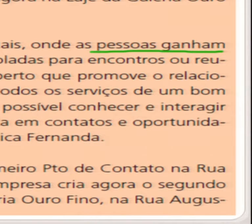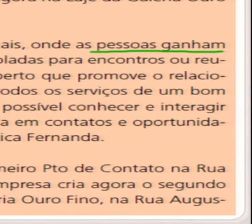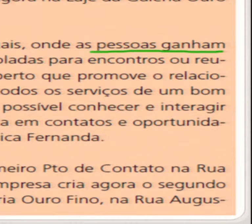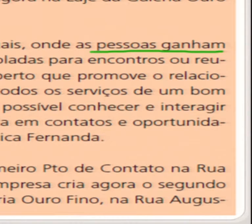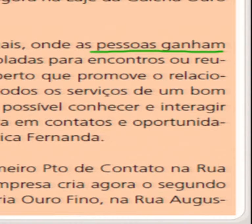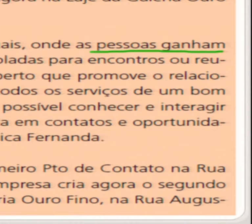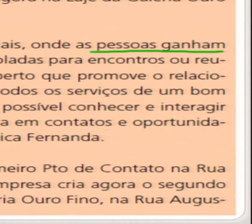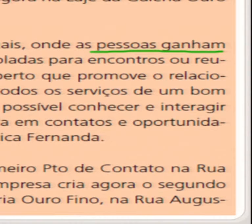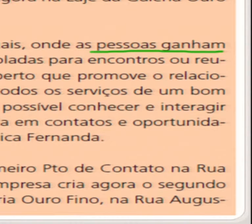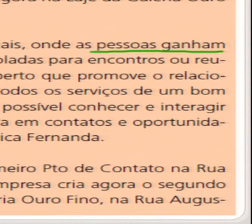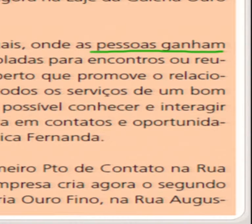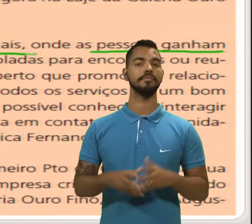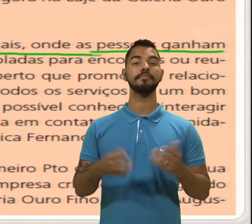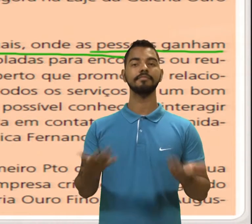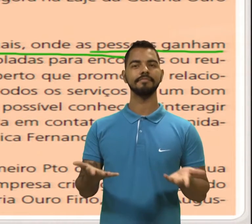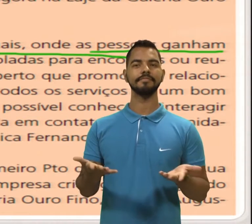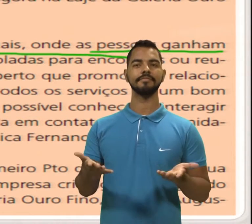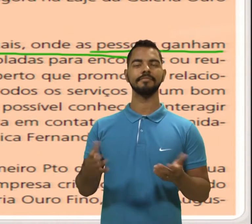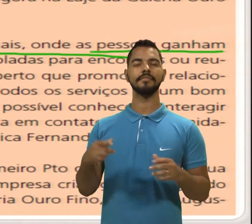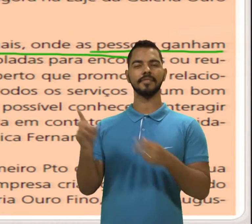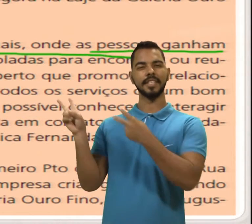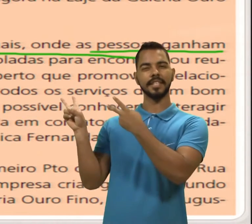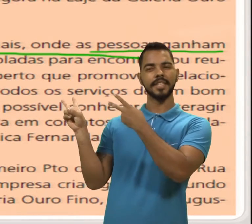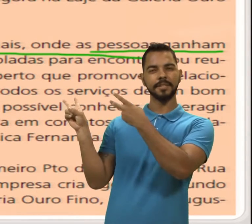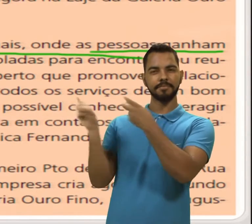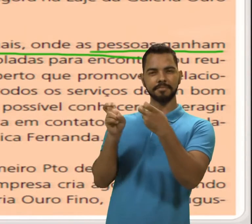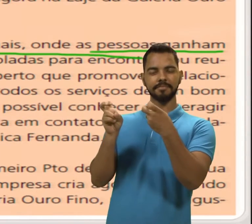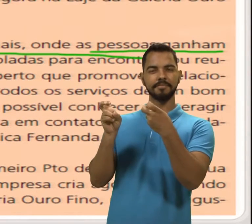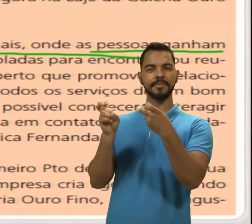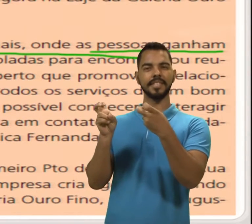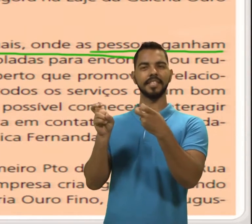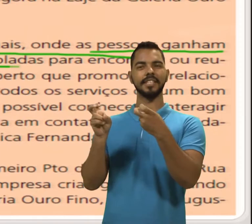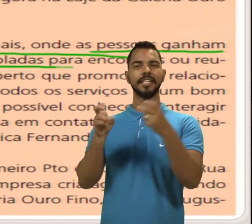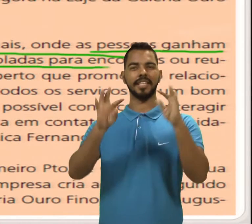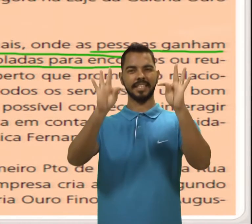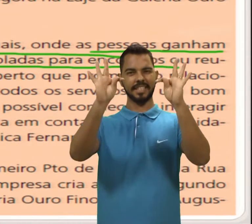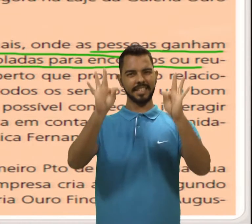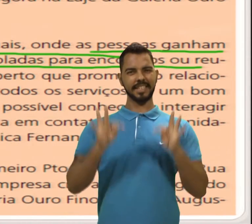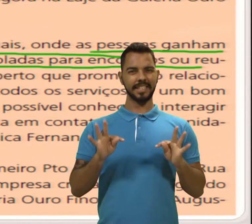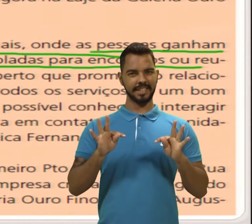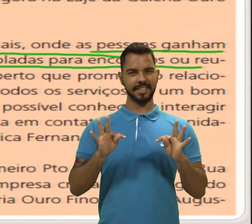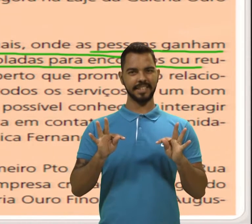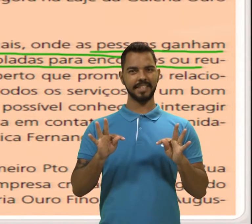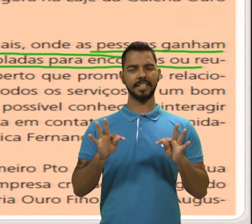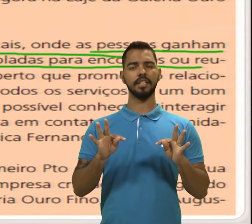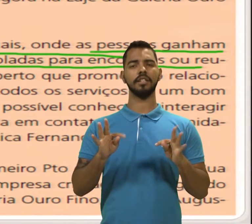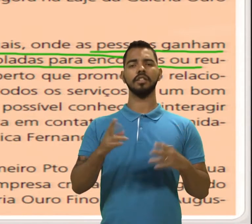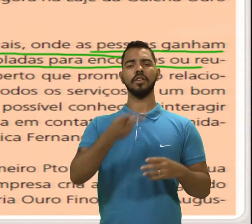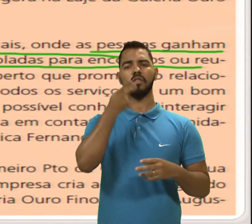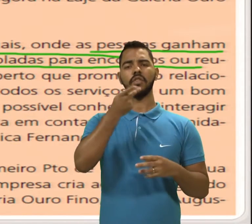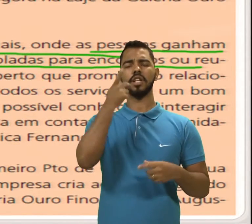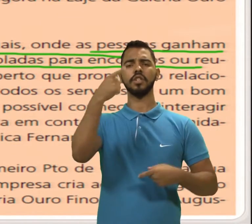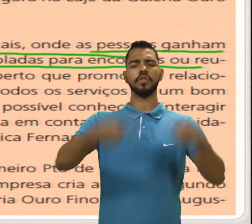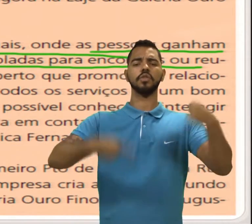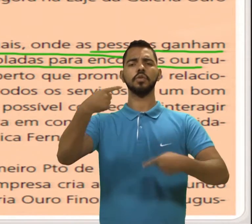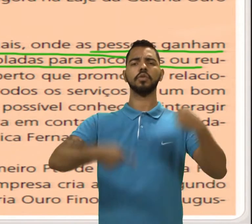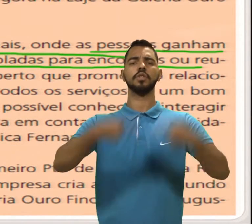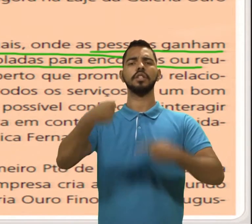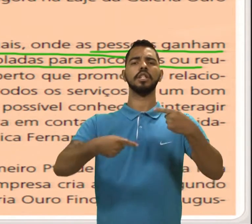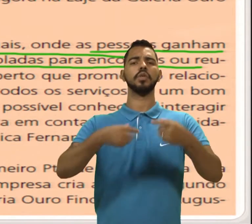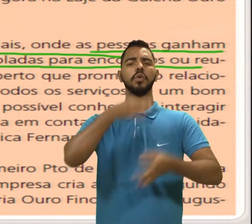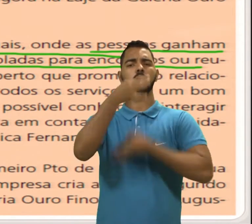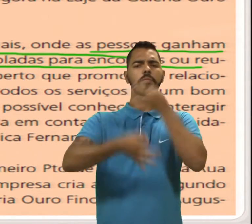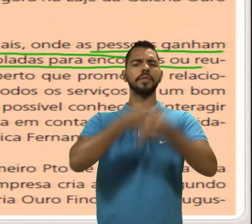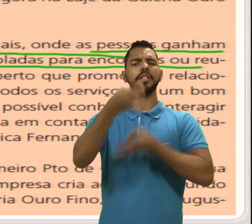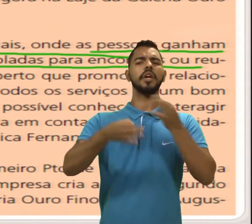Olha só, nesse pedaço a gente pode observar que há também